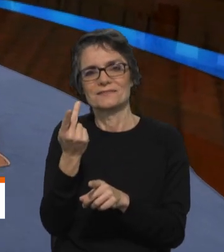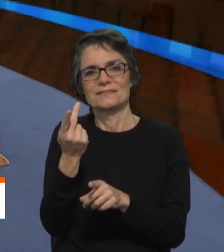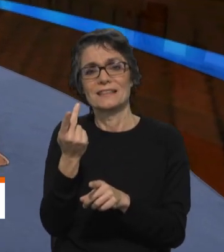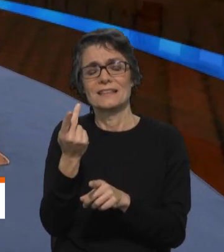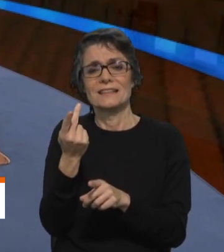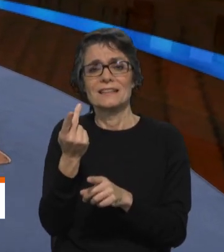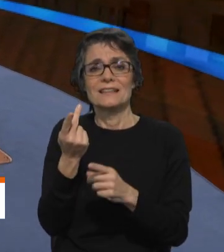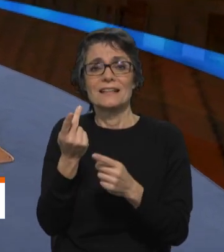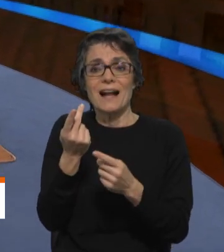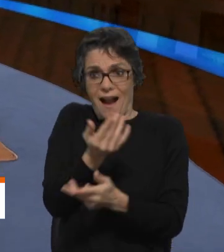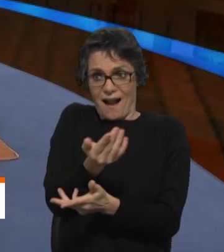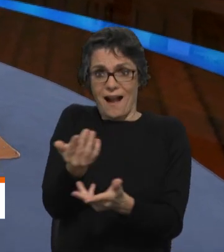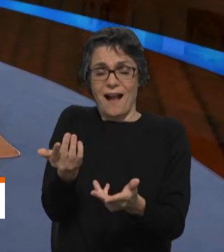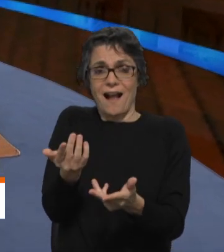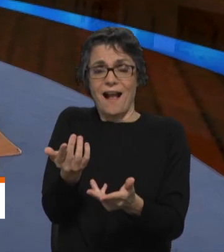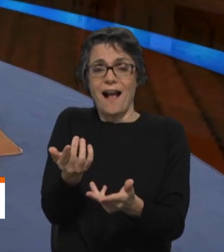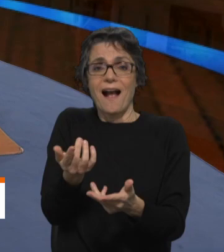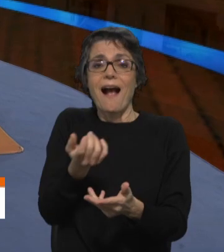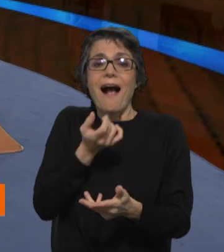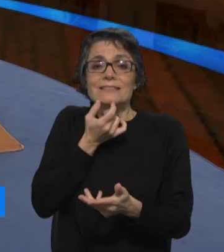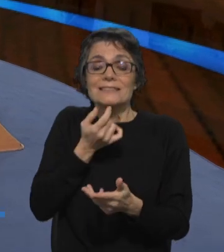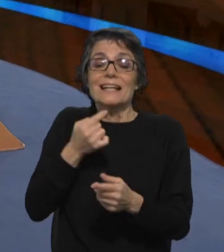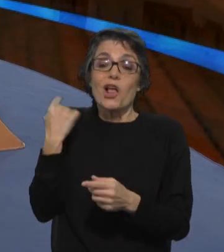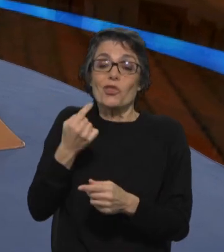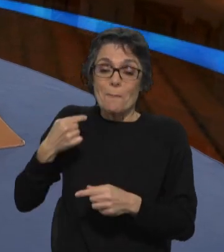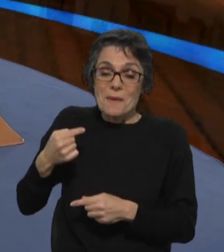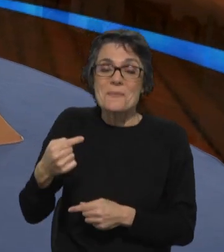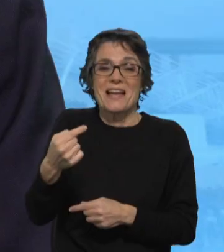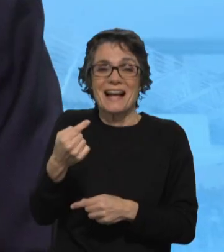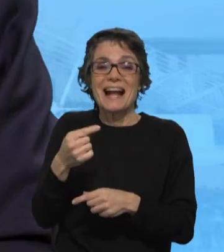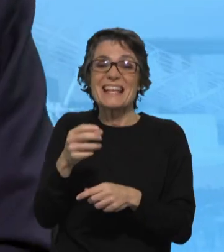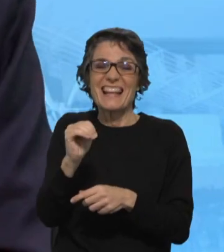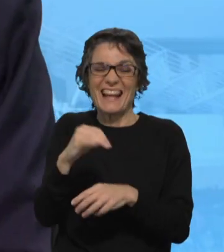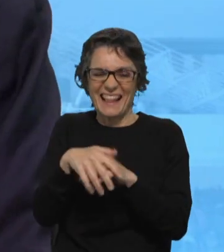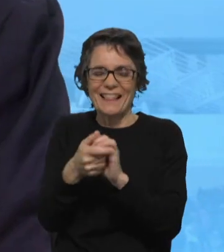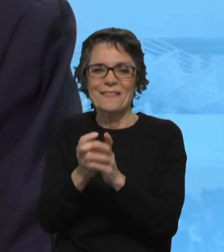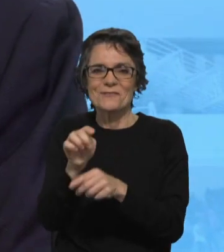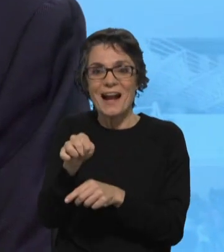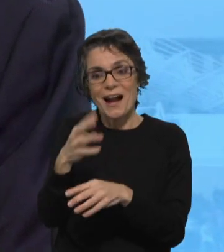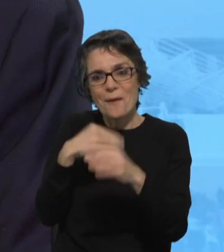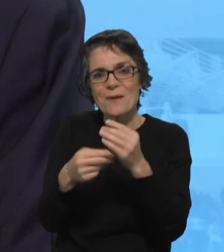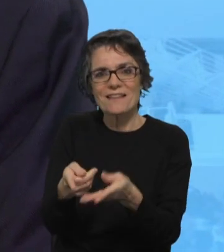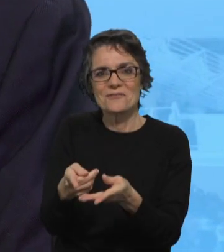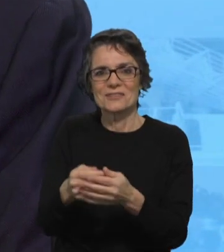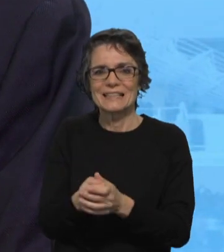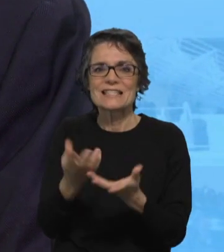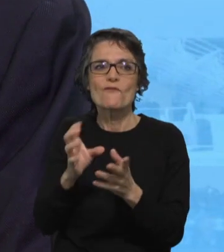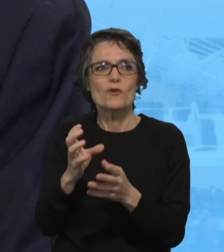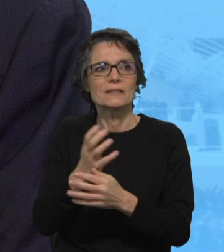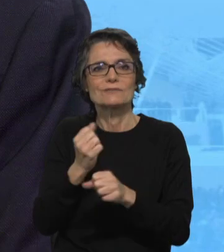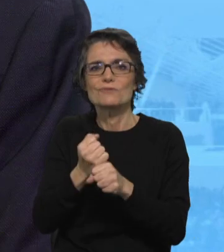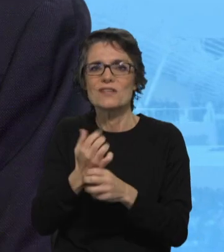houvesse milhares, milhões de pequenos lava-pés todos os dias escondidos e sem esse nome. E tem necessariamente de ser